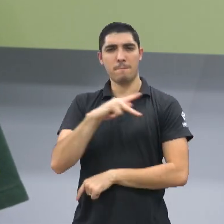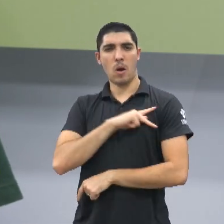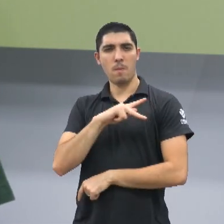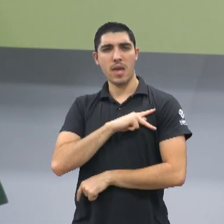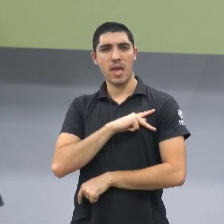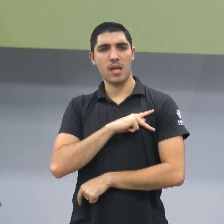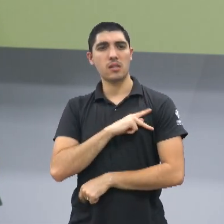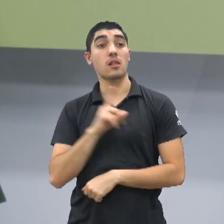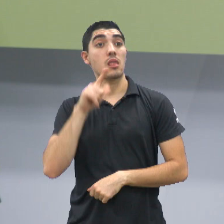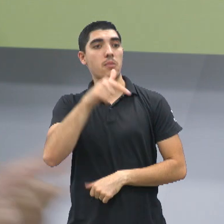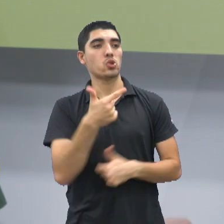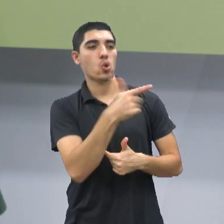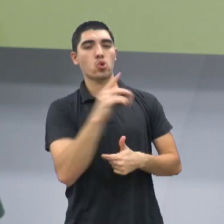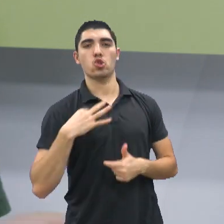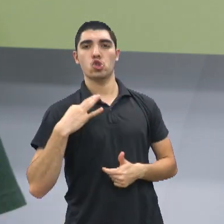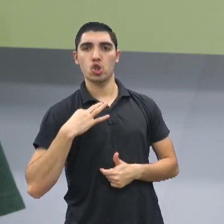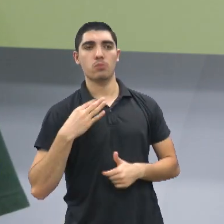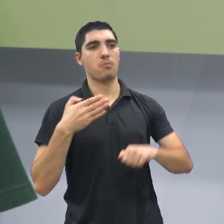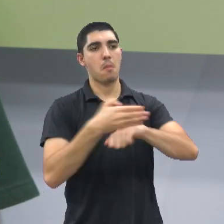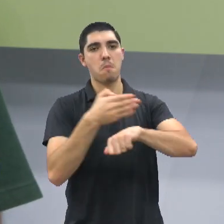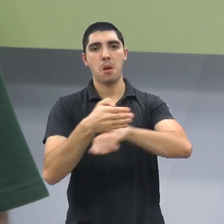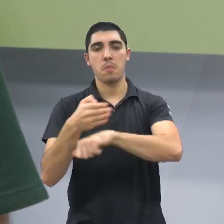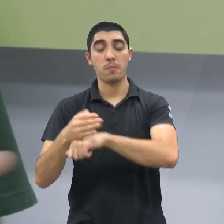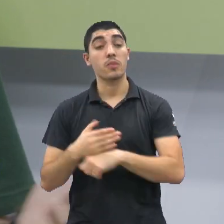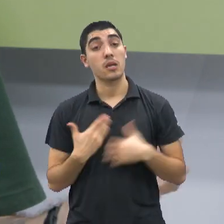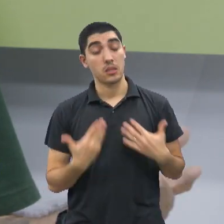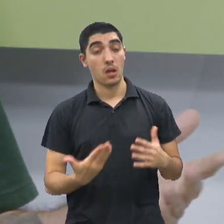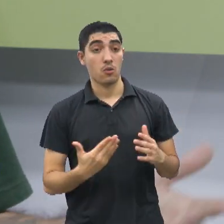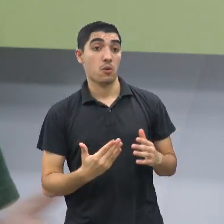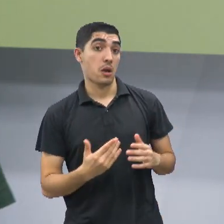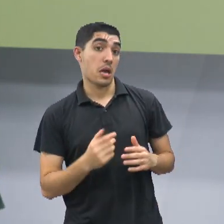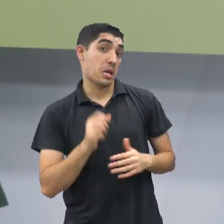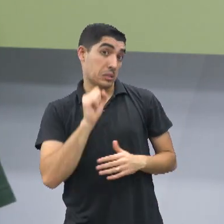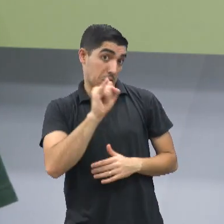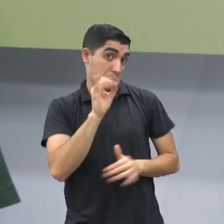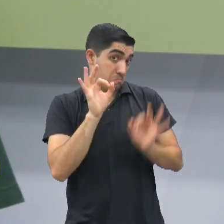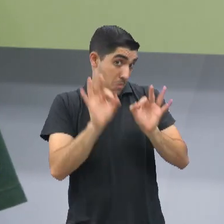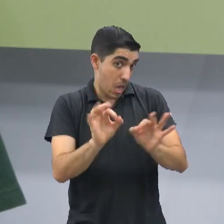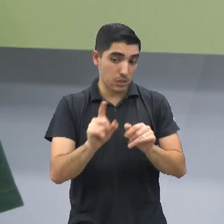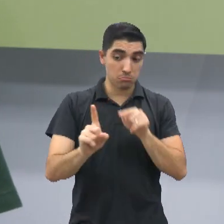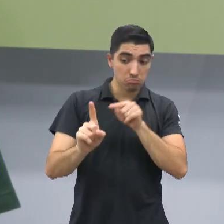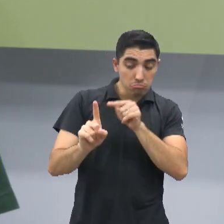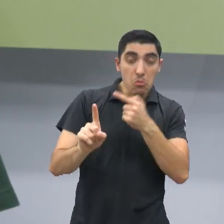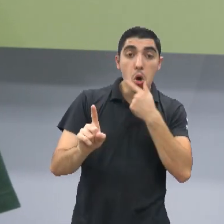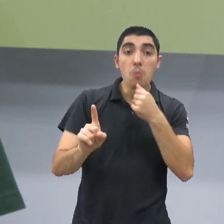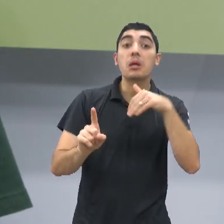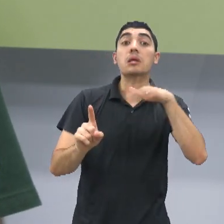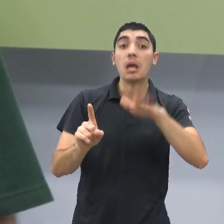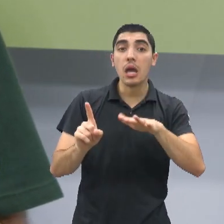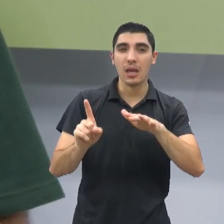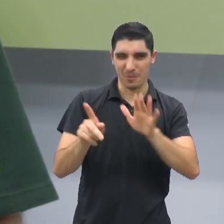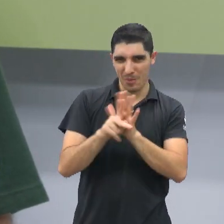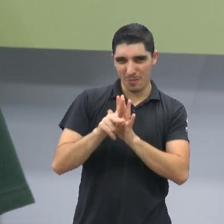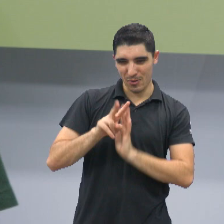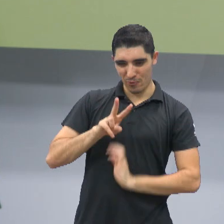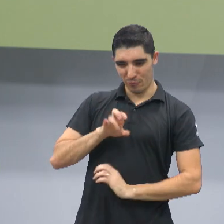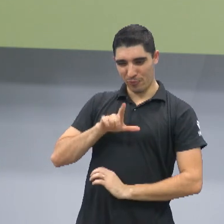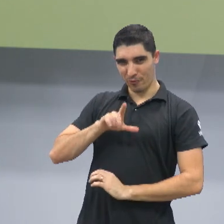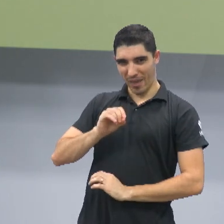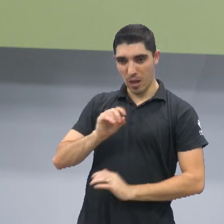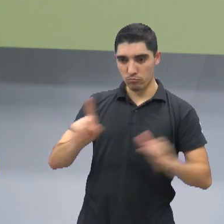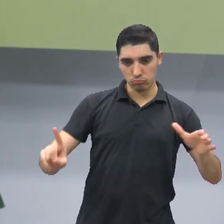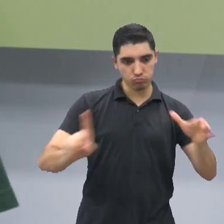então Eh vindo esse reforço do velo clube né velo Clube que fez um bom campeonato no passado é sim um reforço interessante